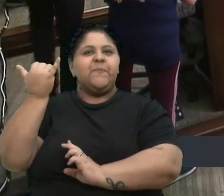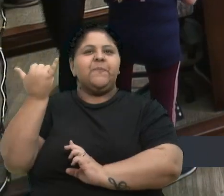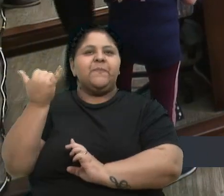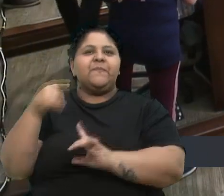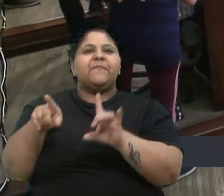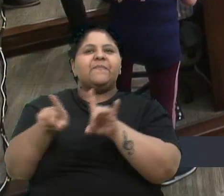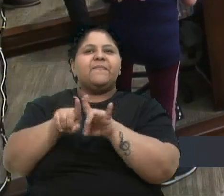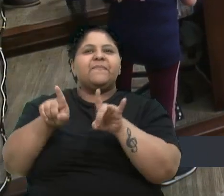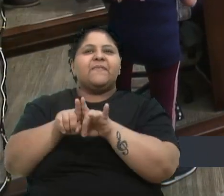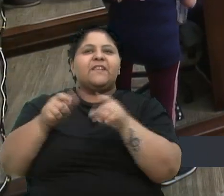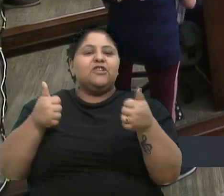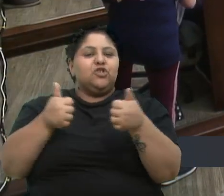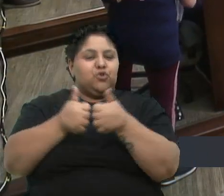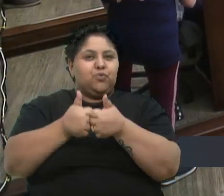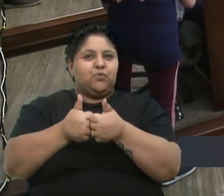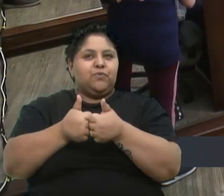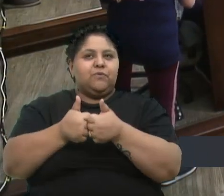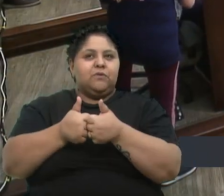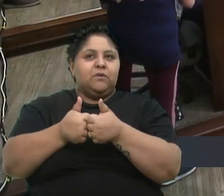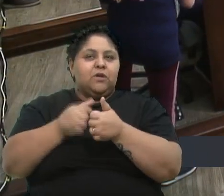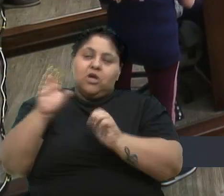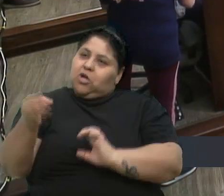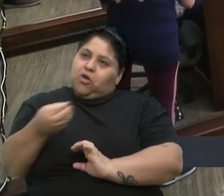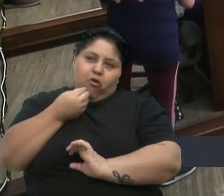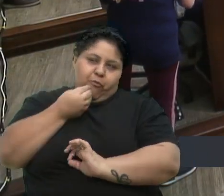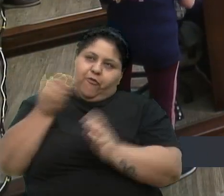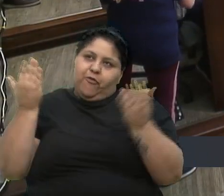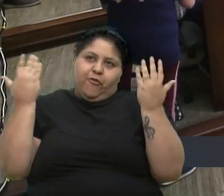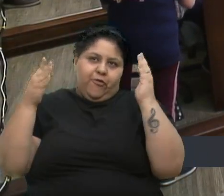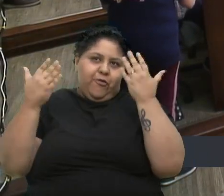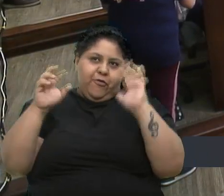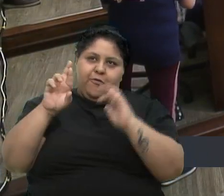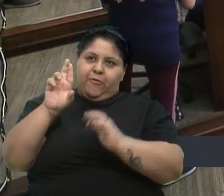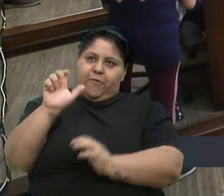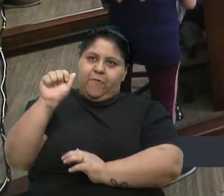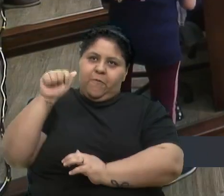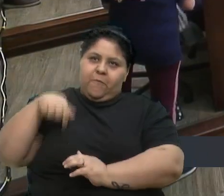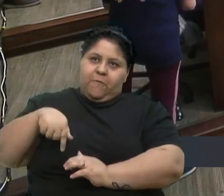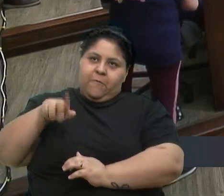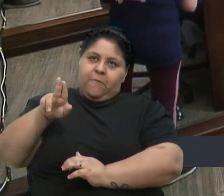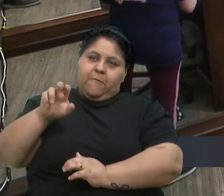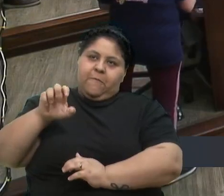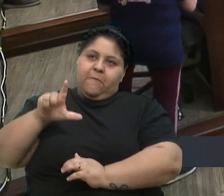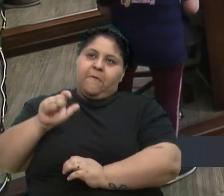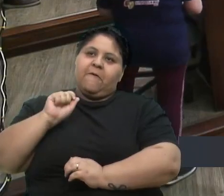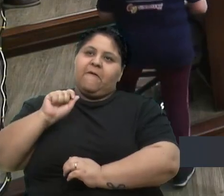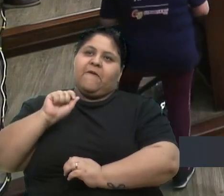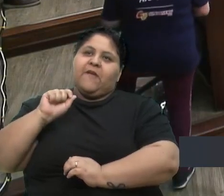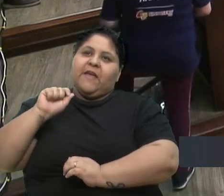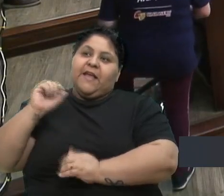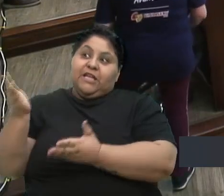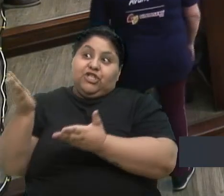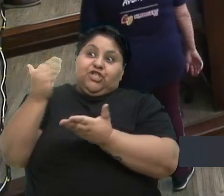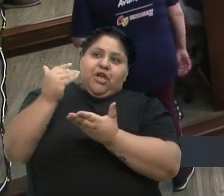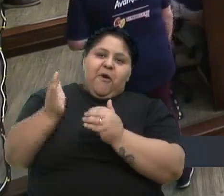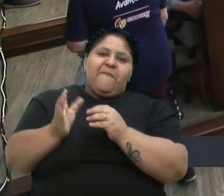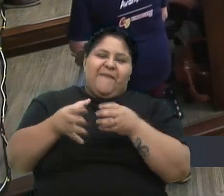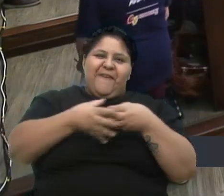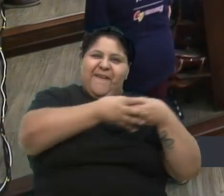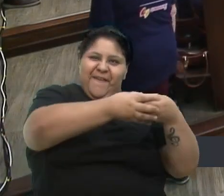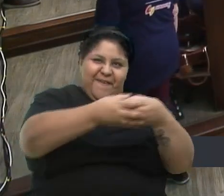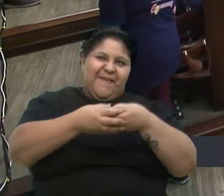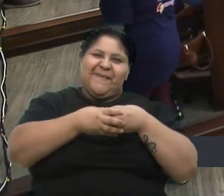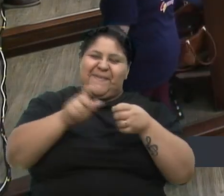também através de vocês. E, claro, né, parabenizar a Raquel Eli, que é quem puxa esse grupo, né, do Unitea, que faz um